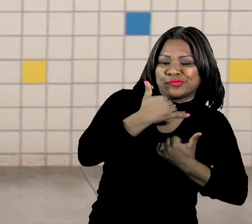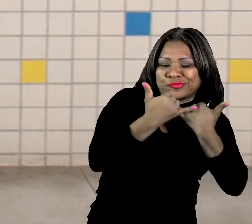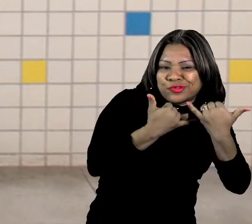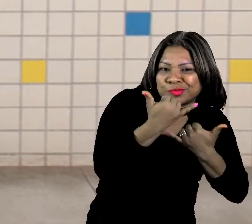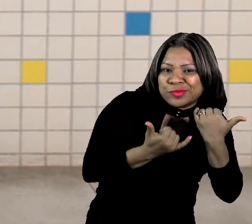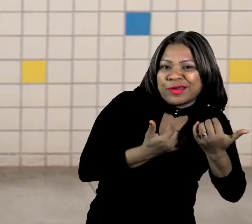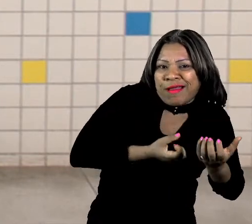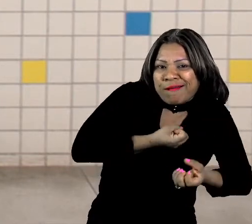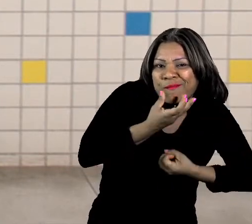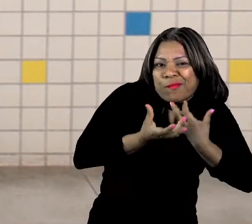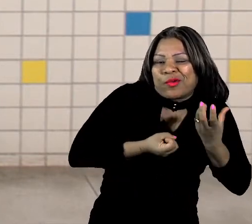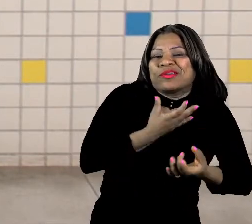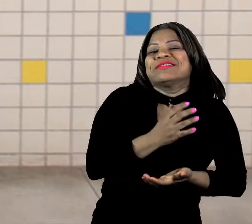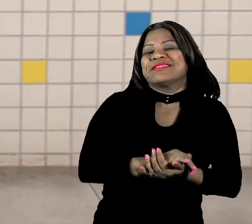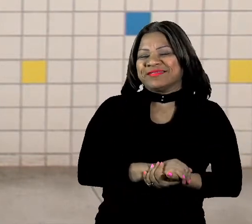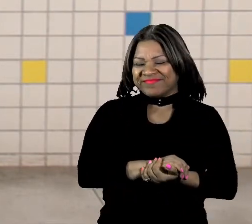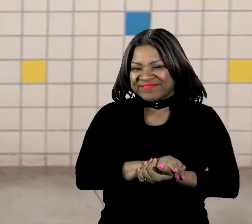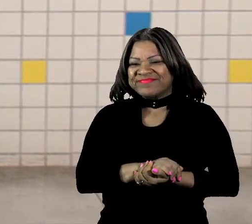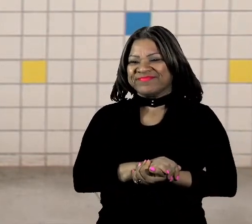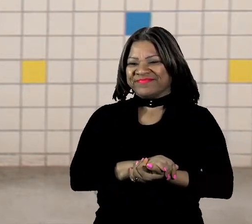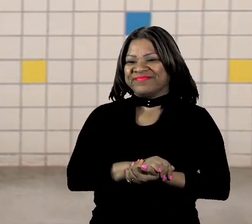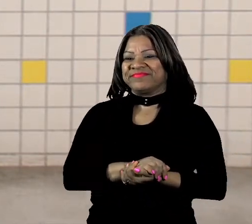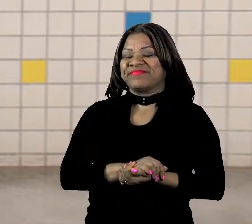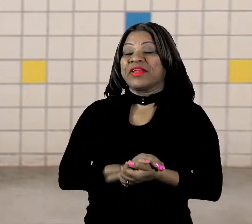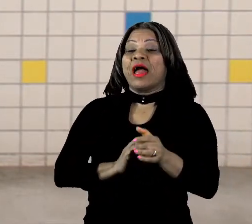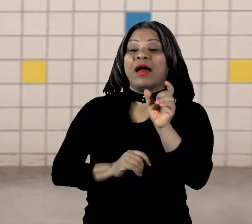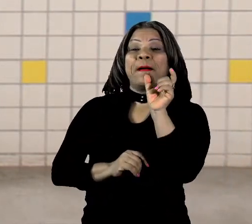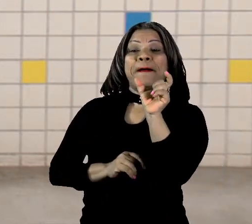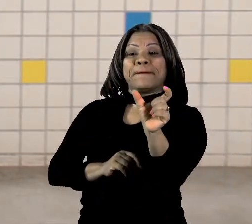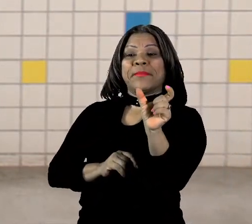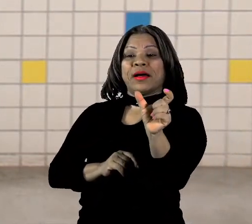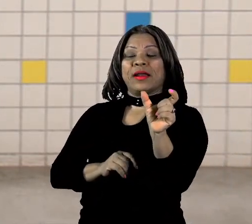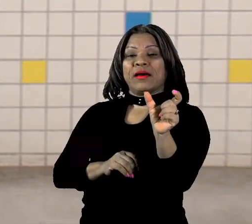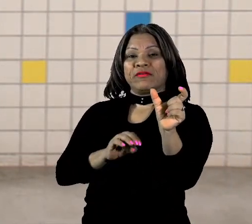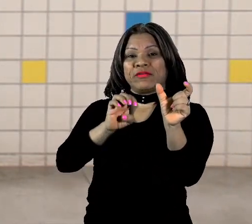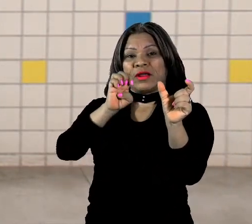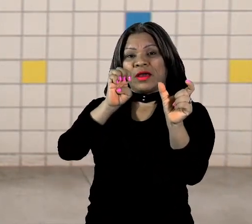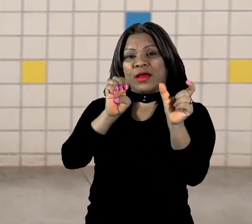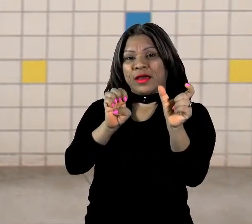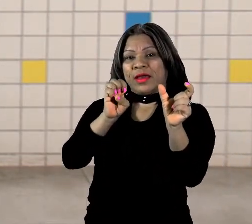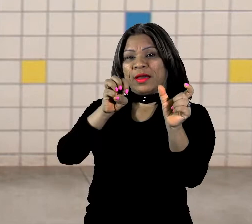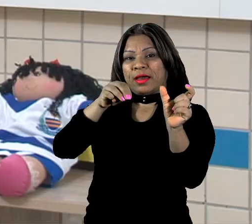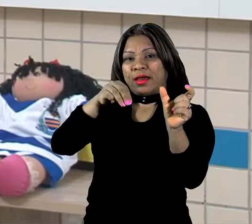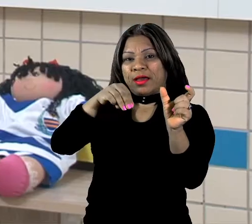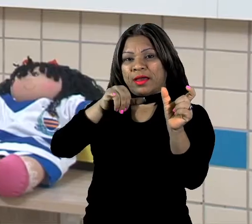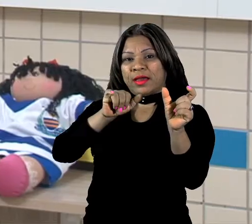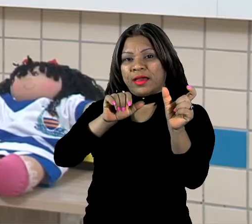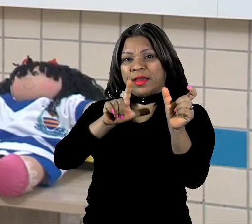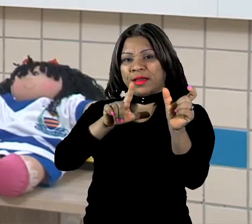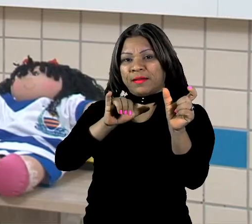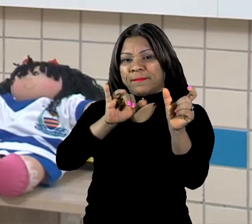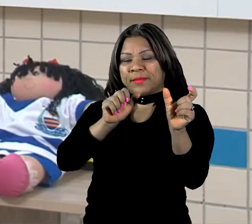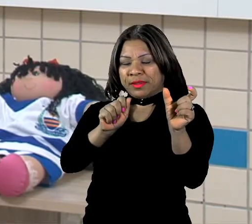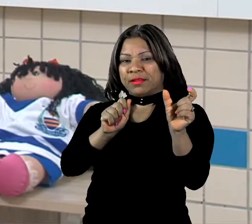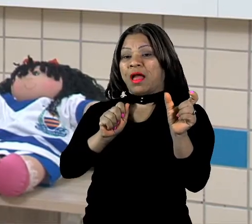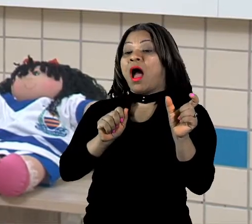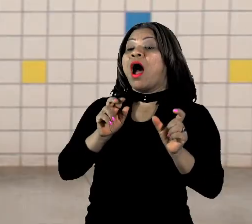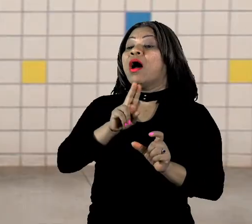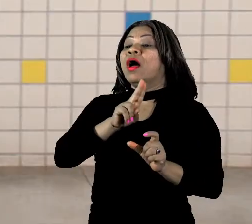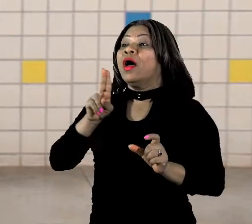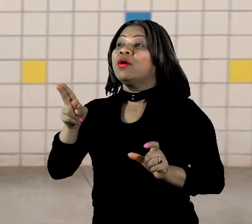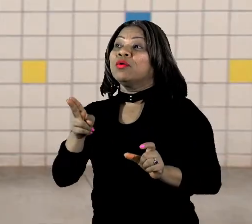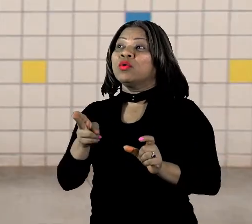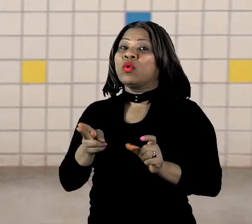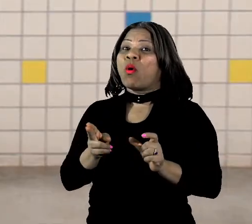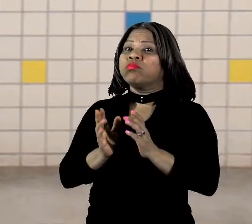das palavras. Vamos lá? A palavra Emília era o nome da entrevistadora, certo?